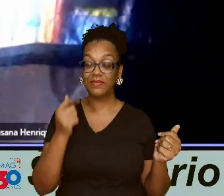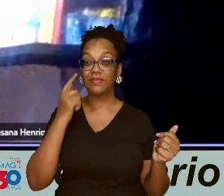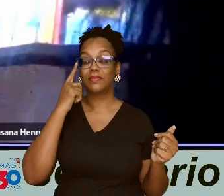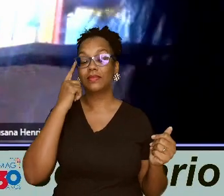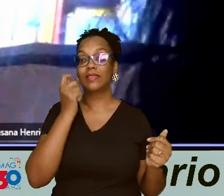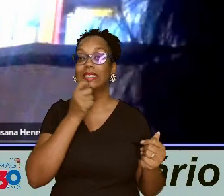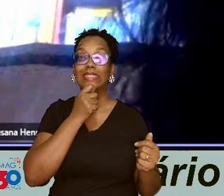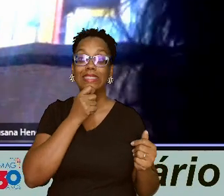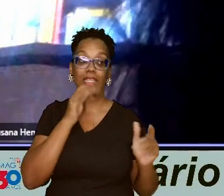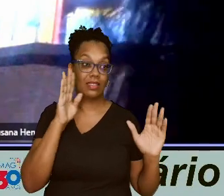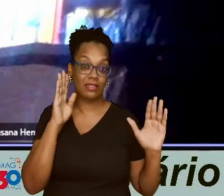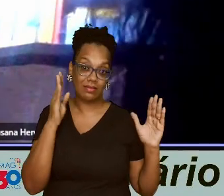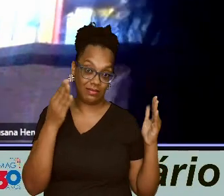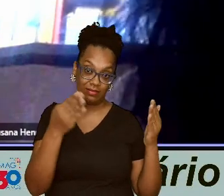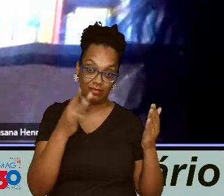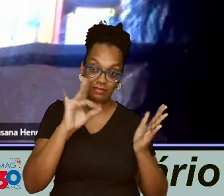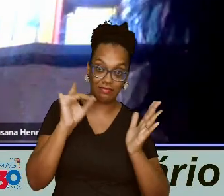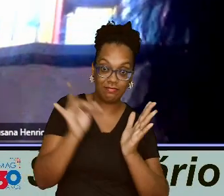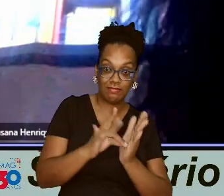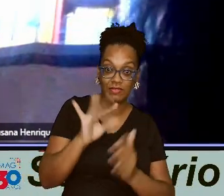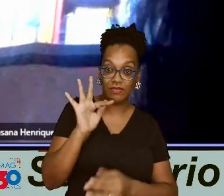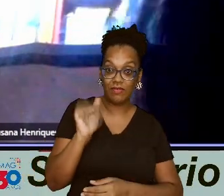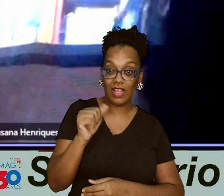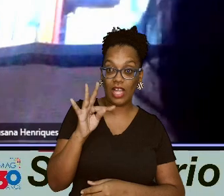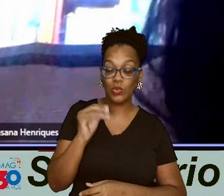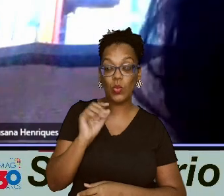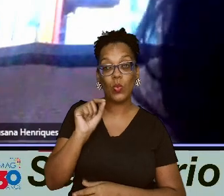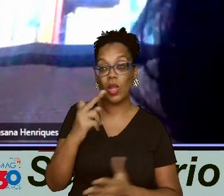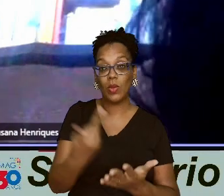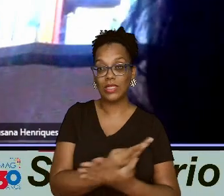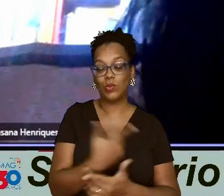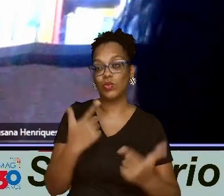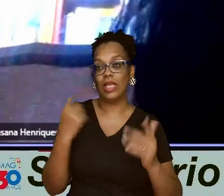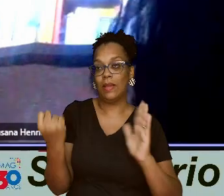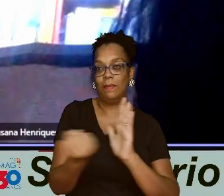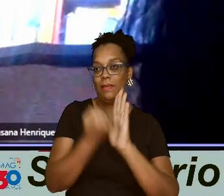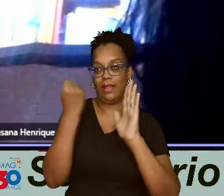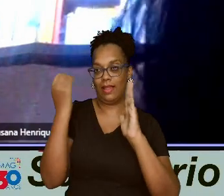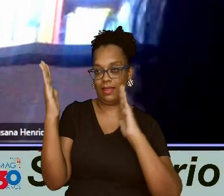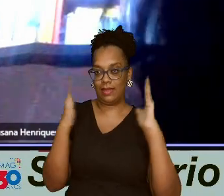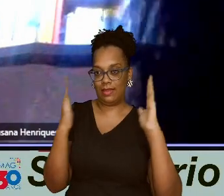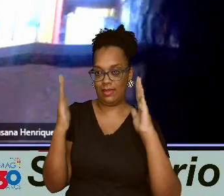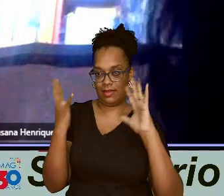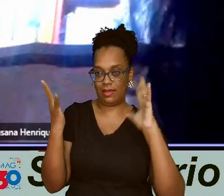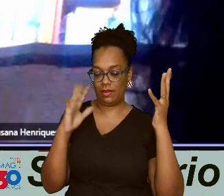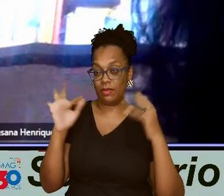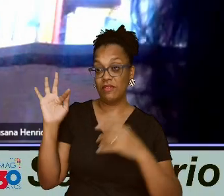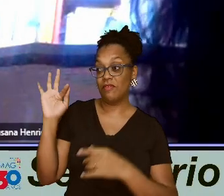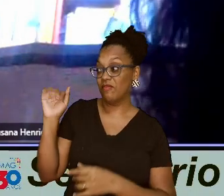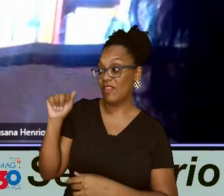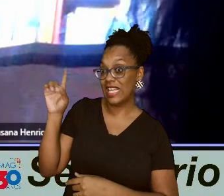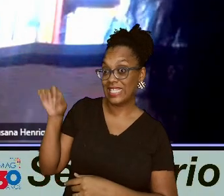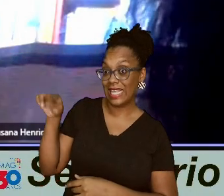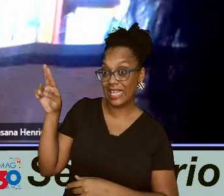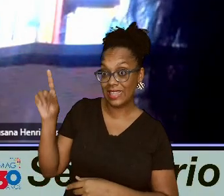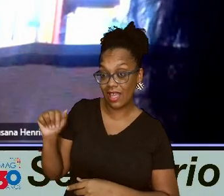ater muito aos fatos, muitas vezes você não tem a marcação do lapso temporal, quando a Fazenda concorda ou como reforço